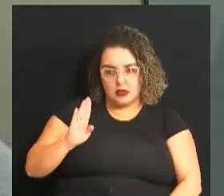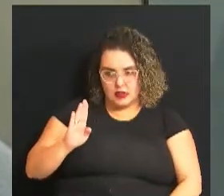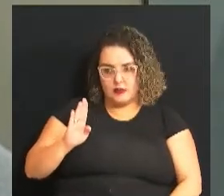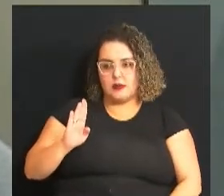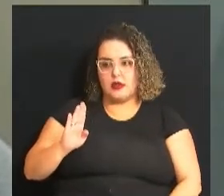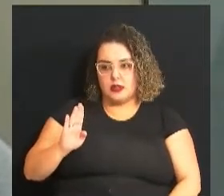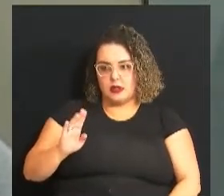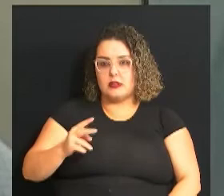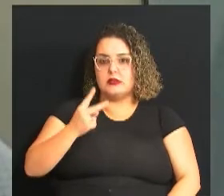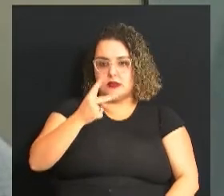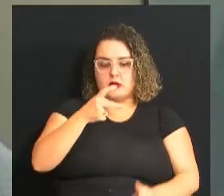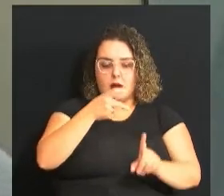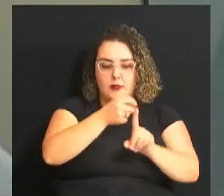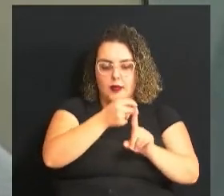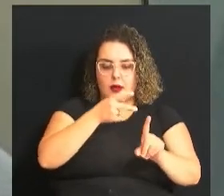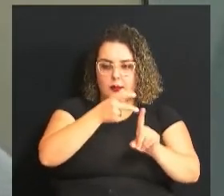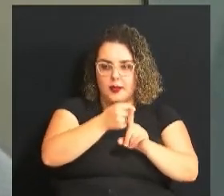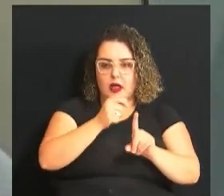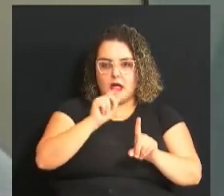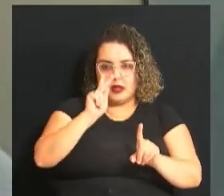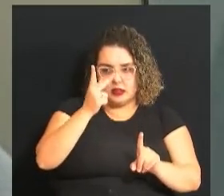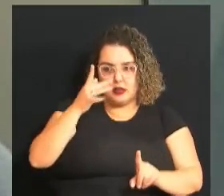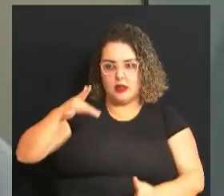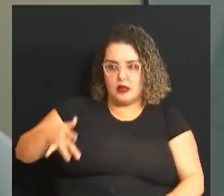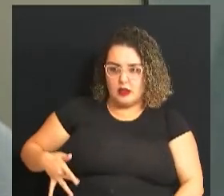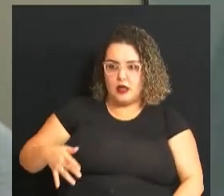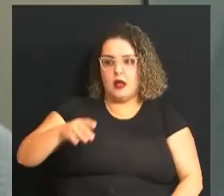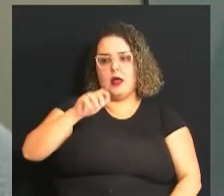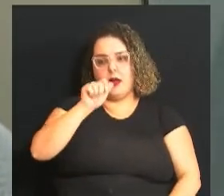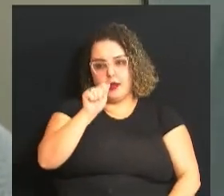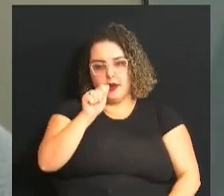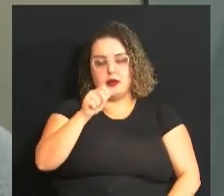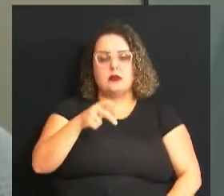2 doses de vacina para completa imunização.